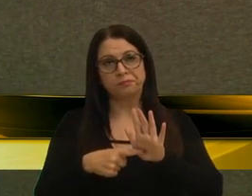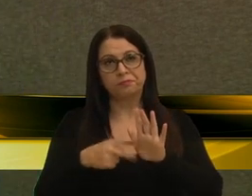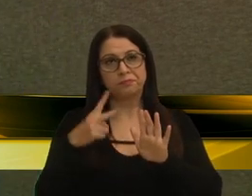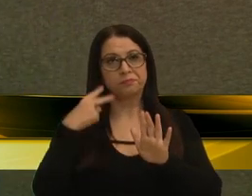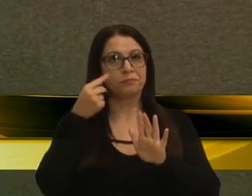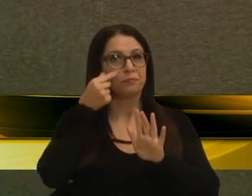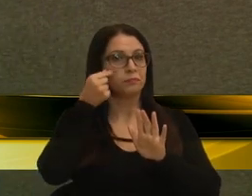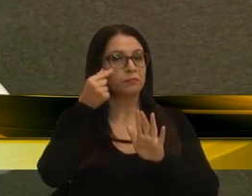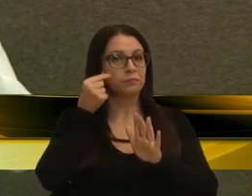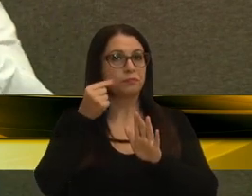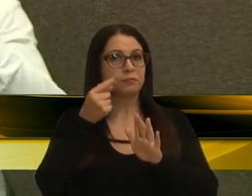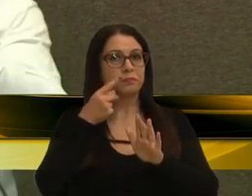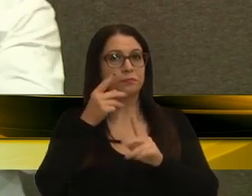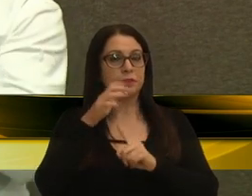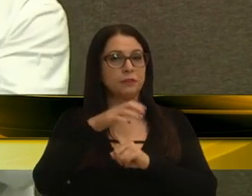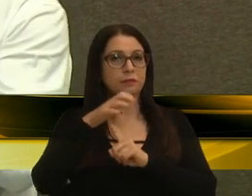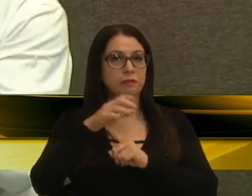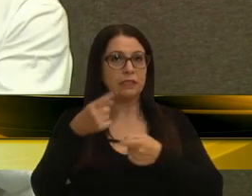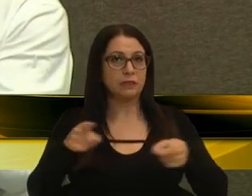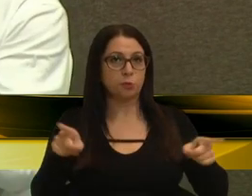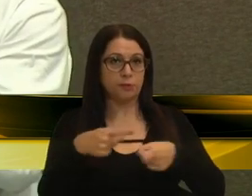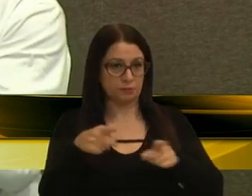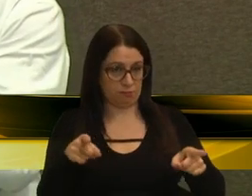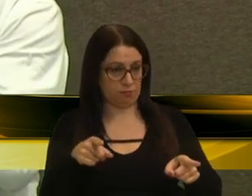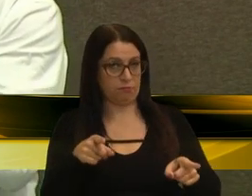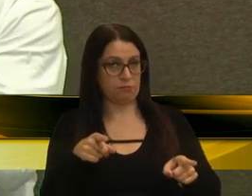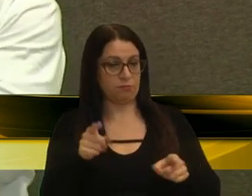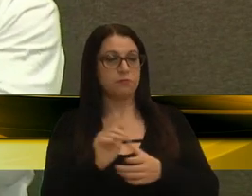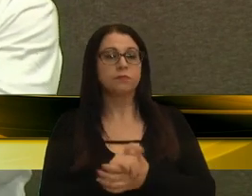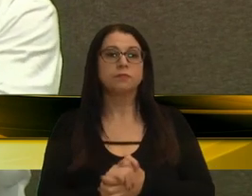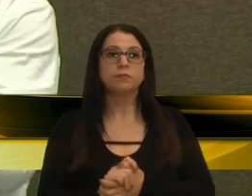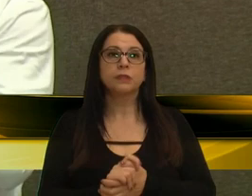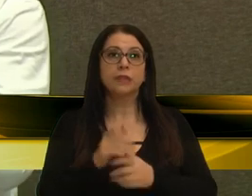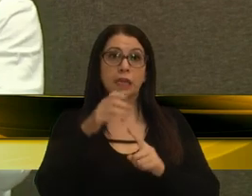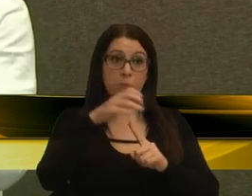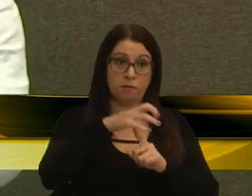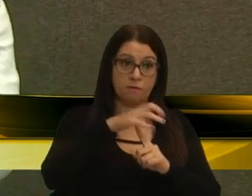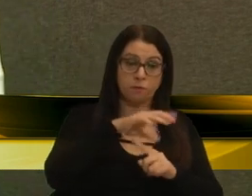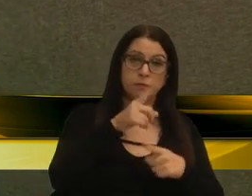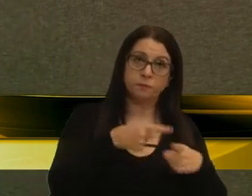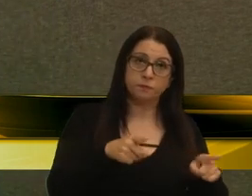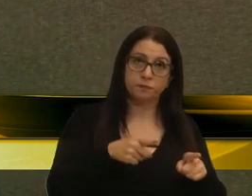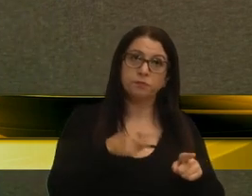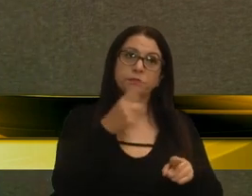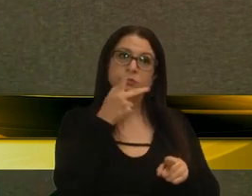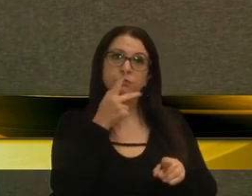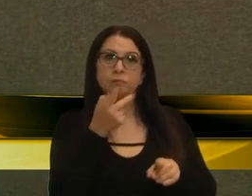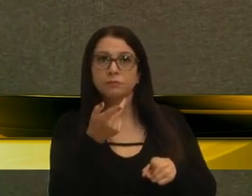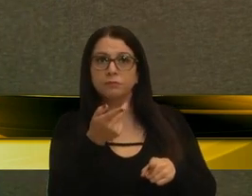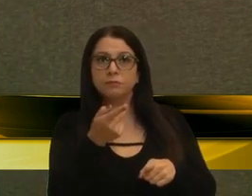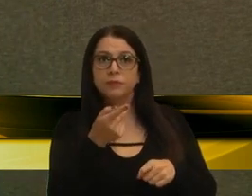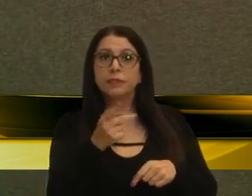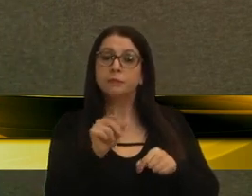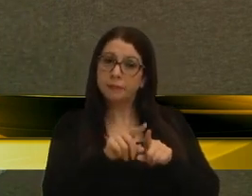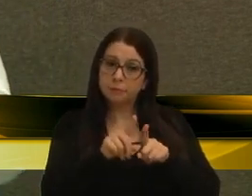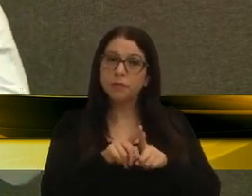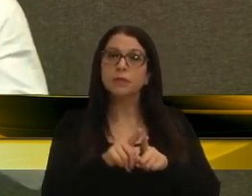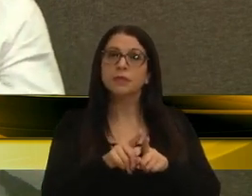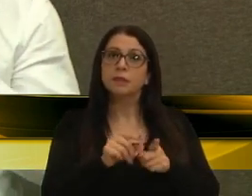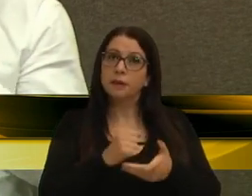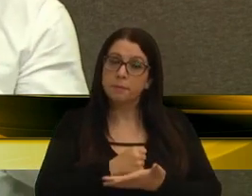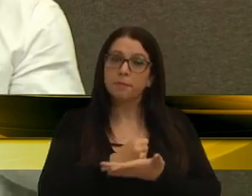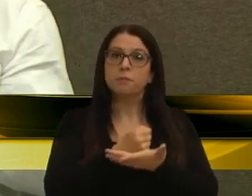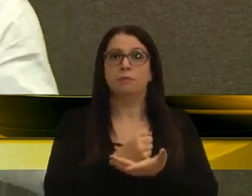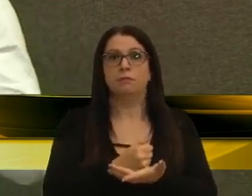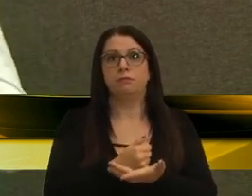na feira musical será musical exatamente pra contemplar né